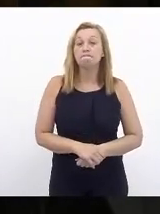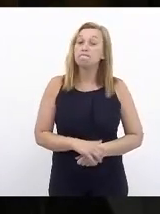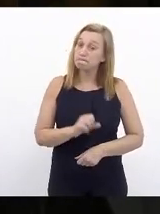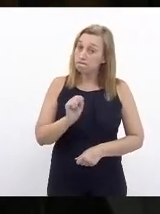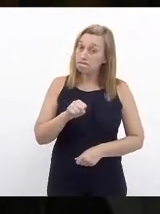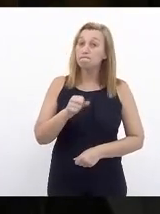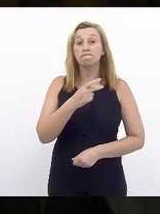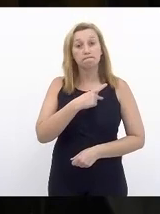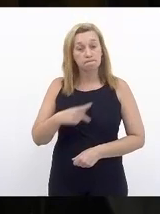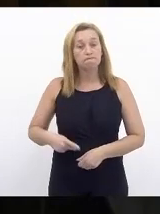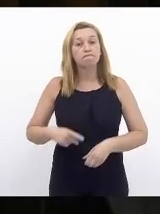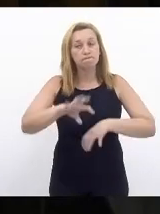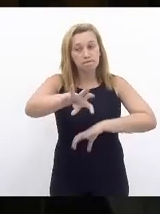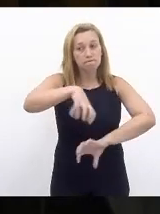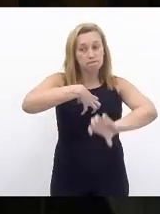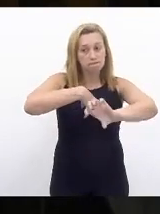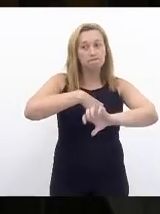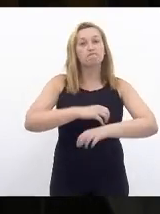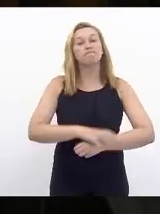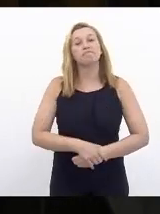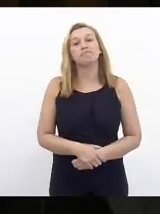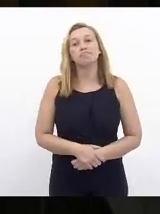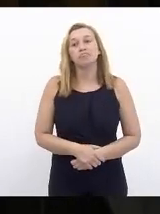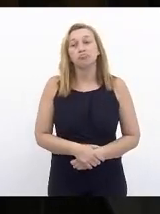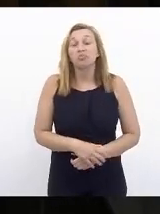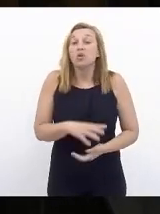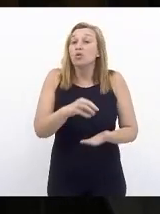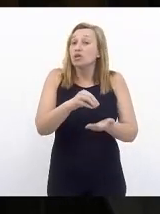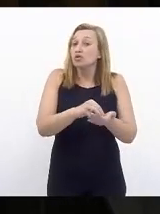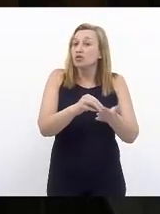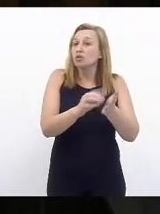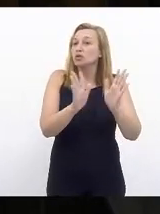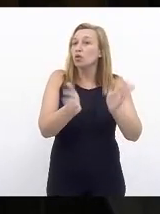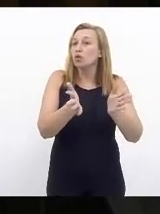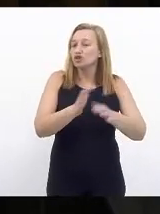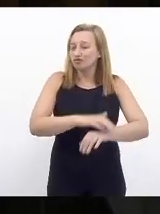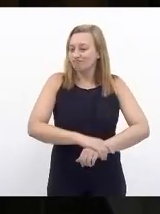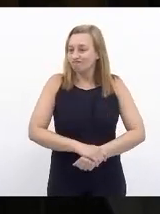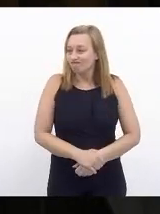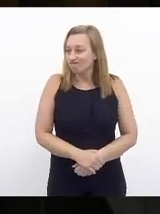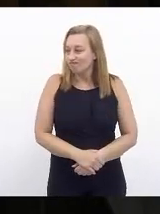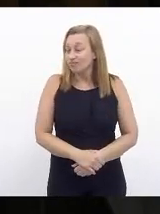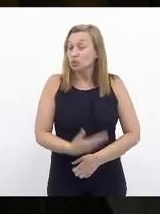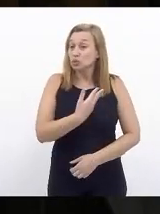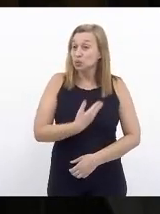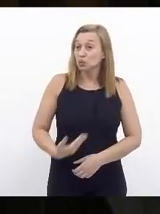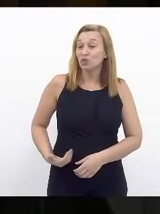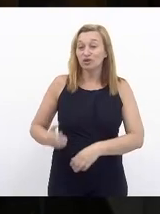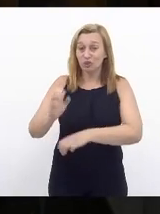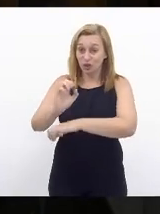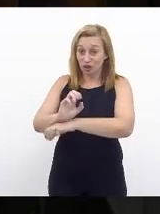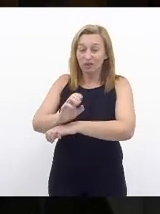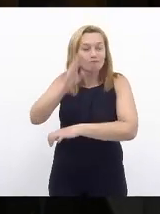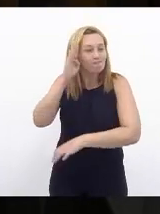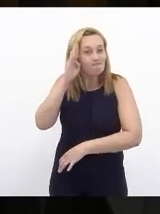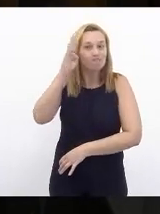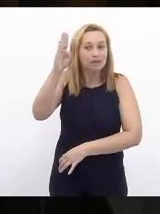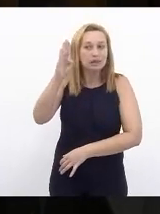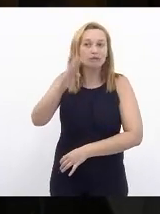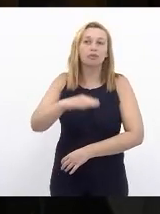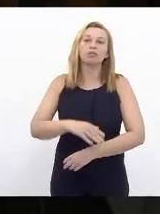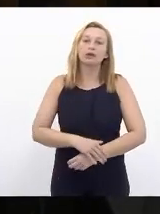presidente, empatia é o que falta hoje do governo do Estado,